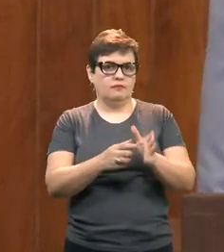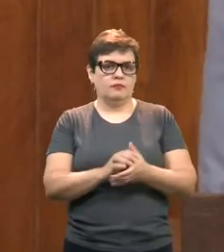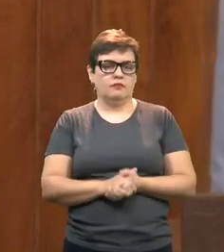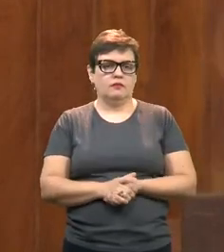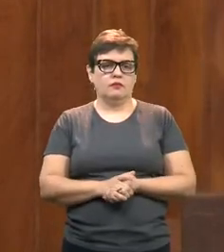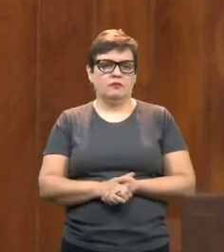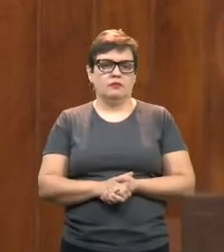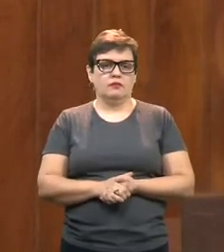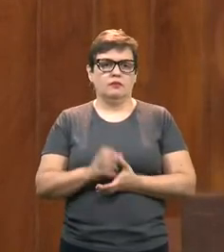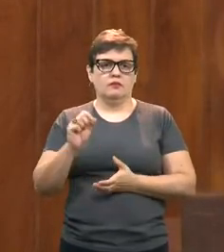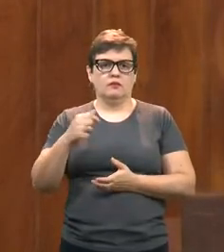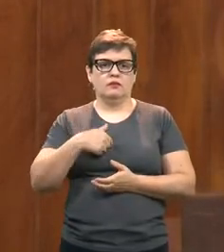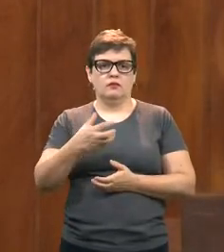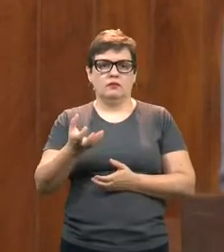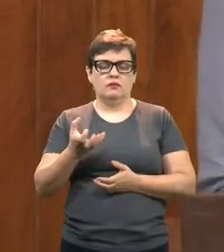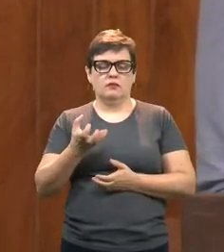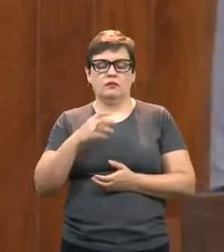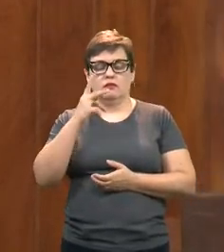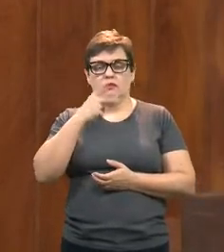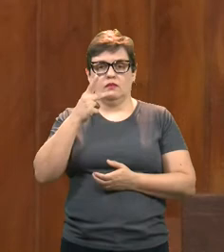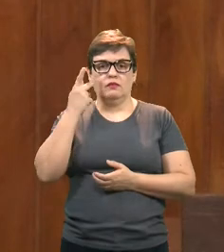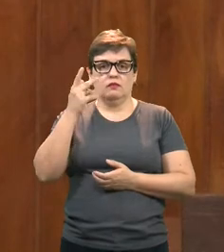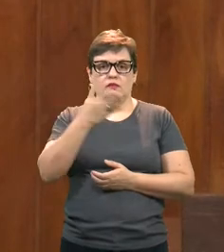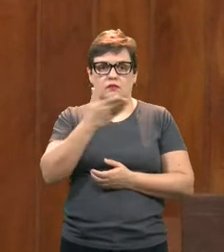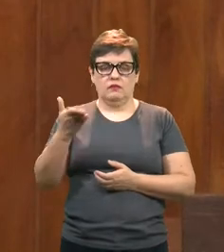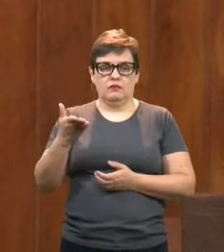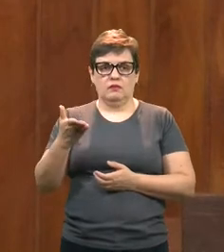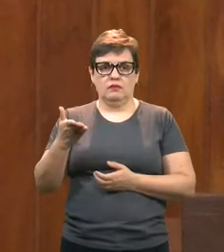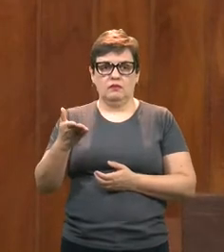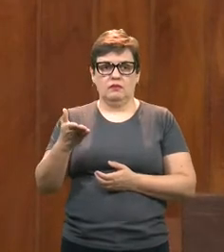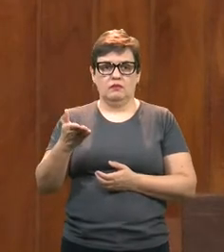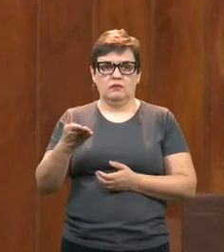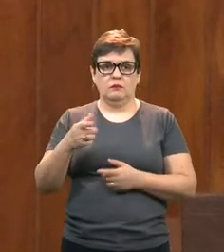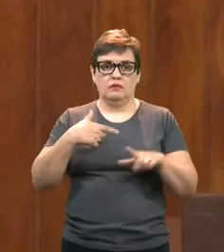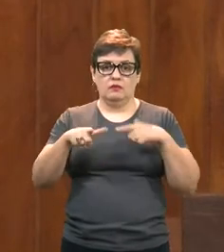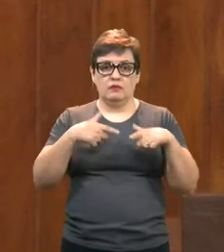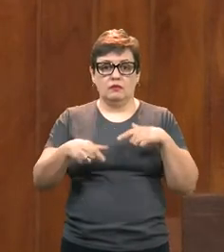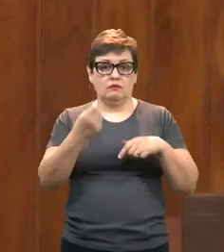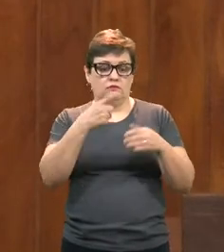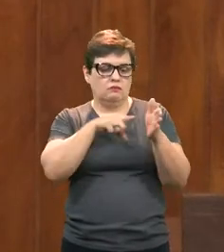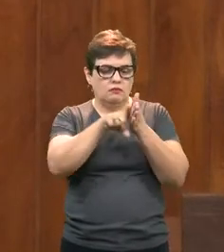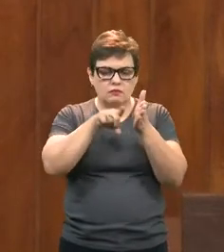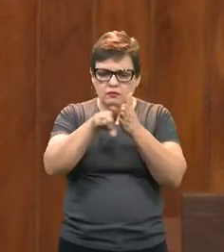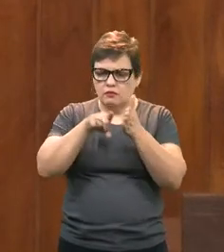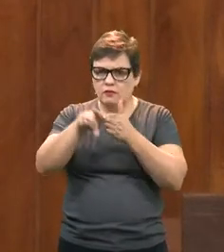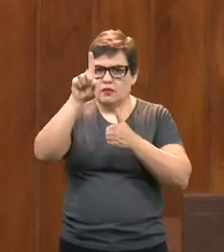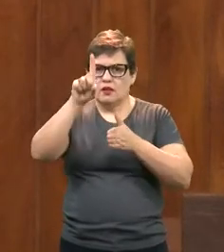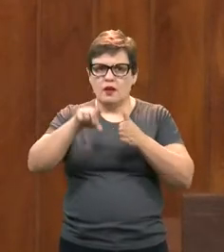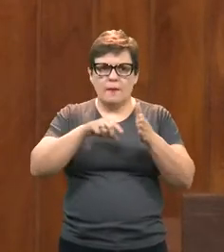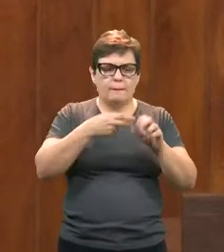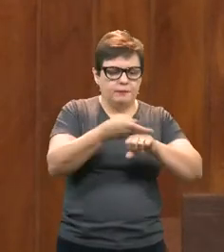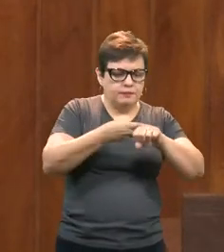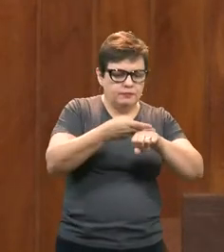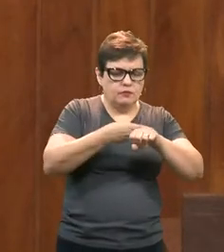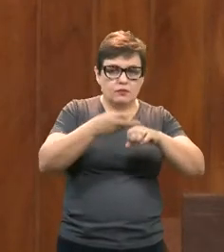O que eu quero colocar para vocês é que a função de um pesquisador é levantar informação e